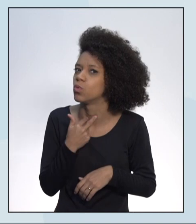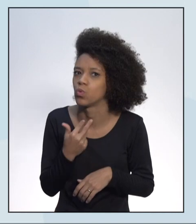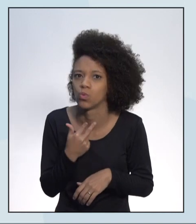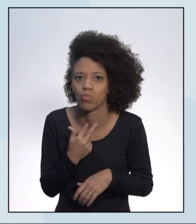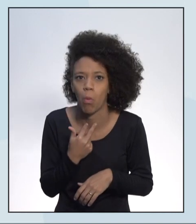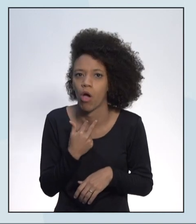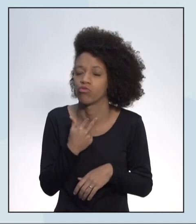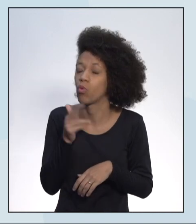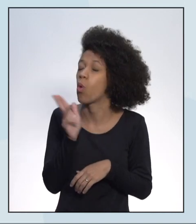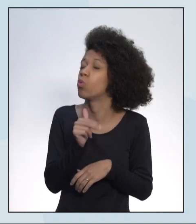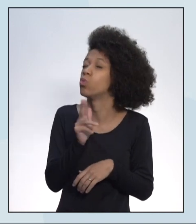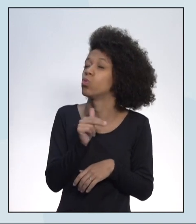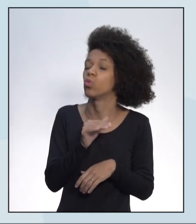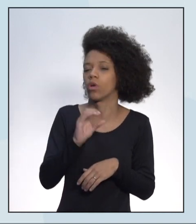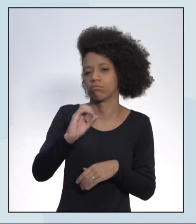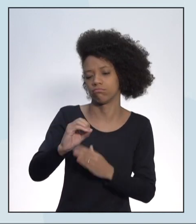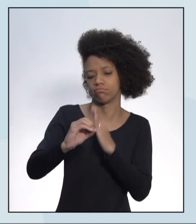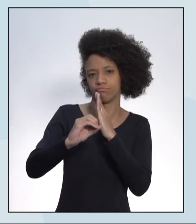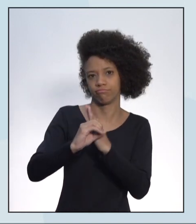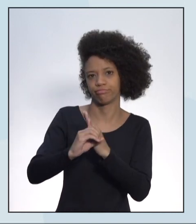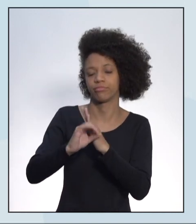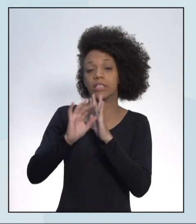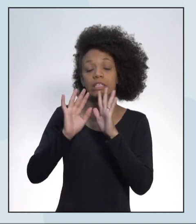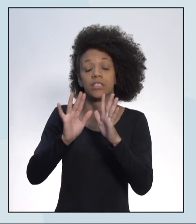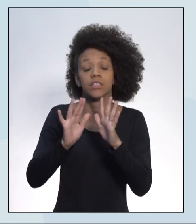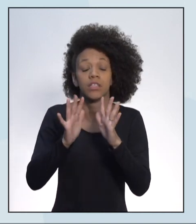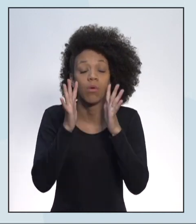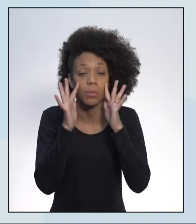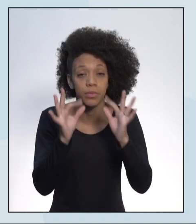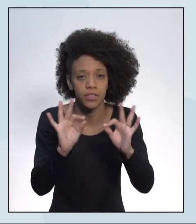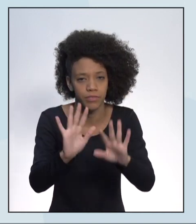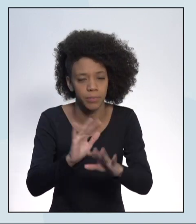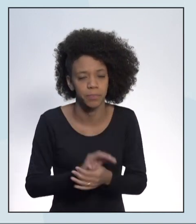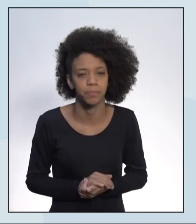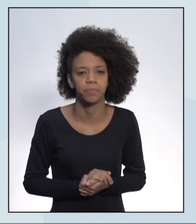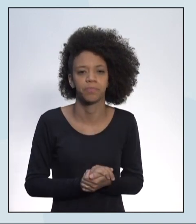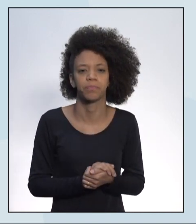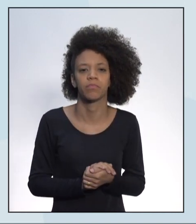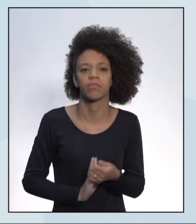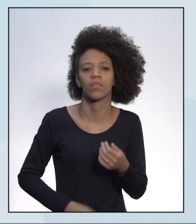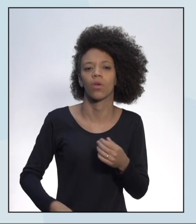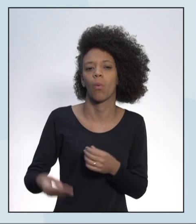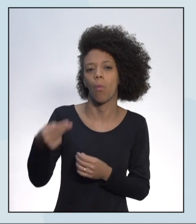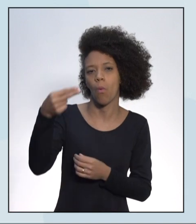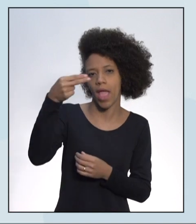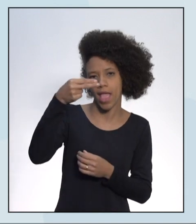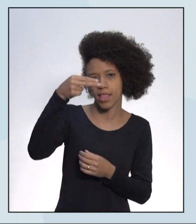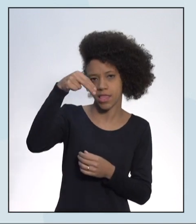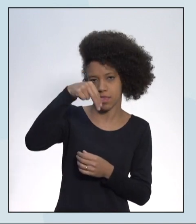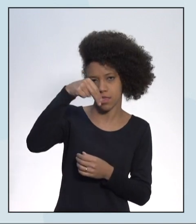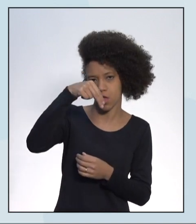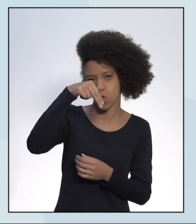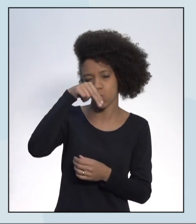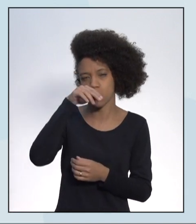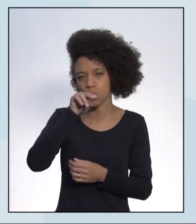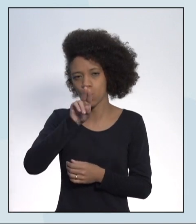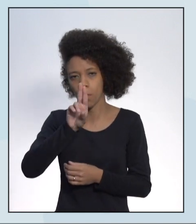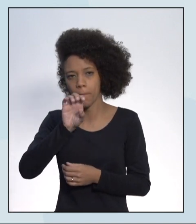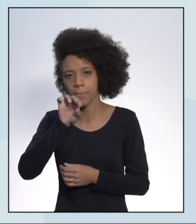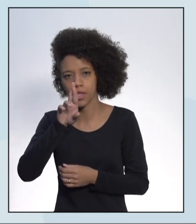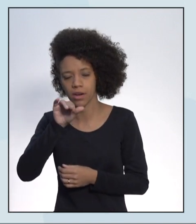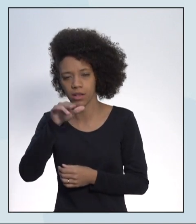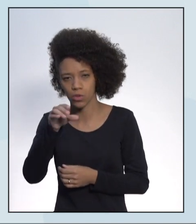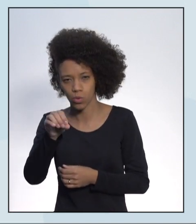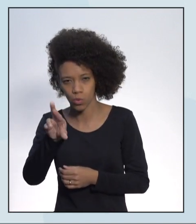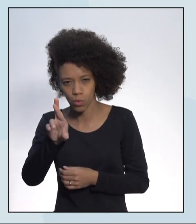por zero. Agora observe lá, o m, pessoal, é o número que está em cima, que eu costumo chamar de numerador. O